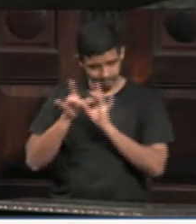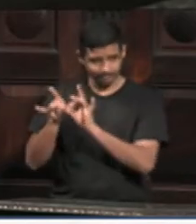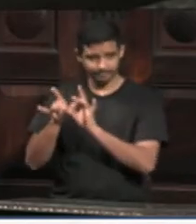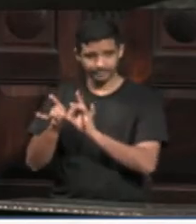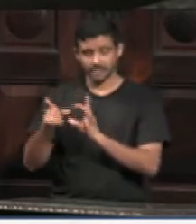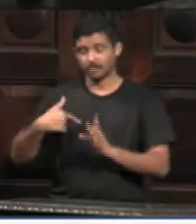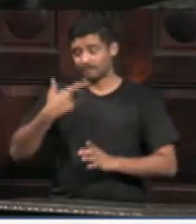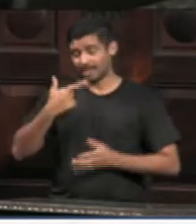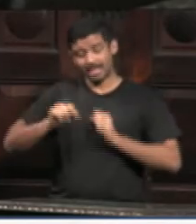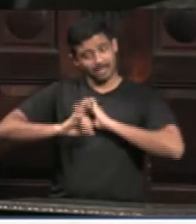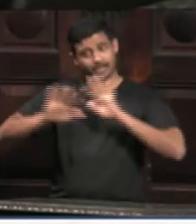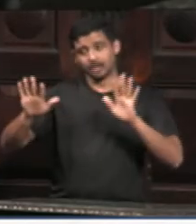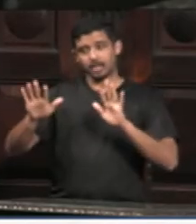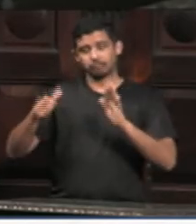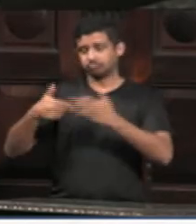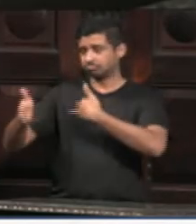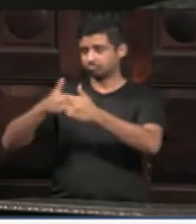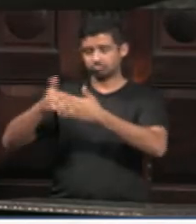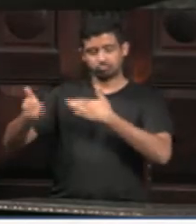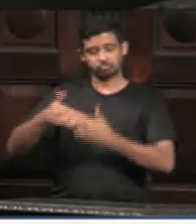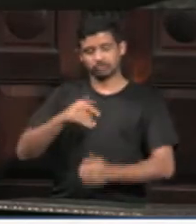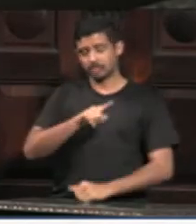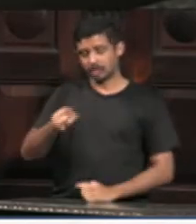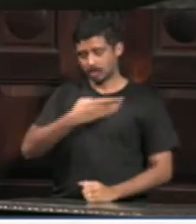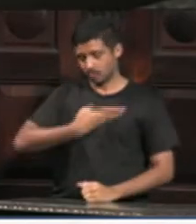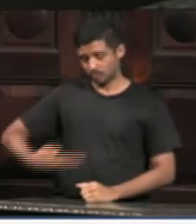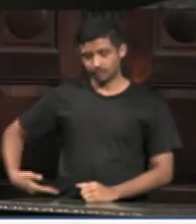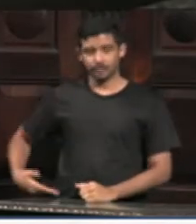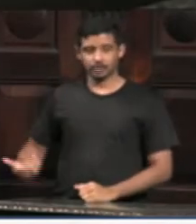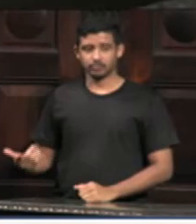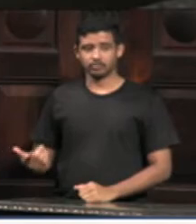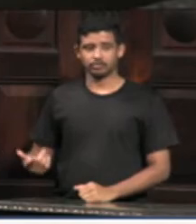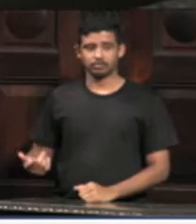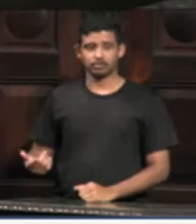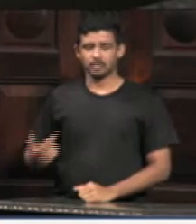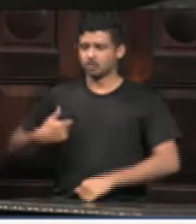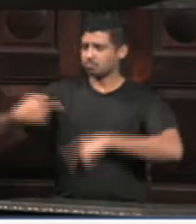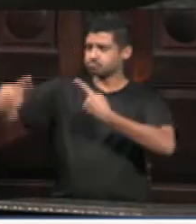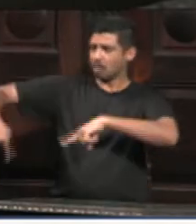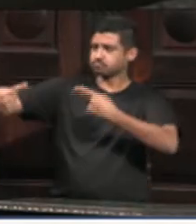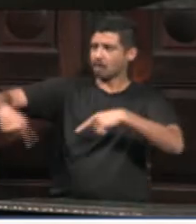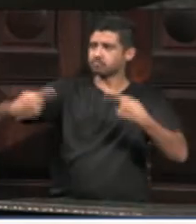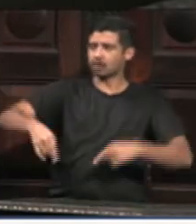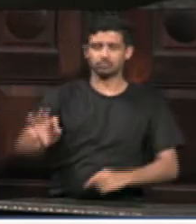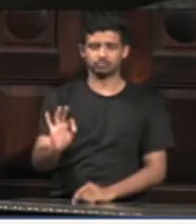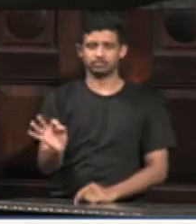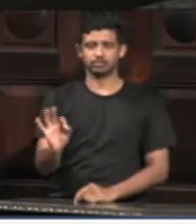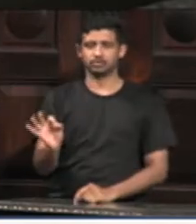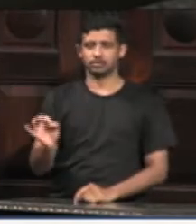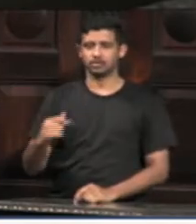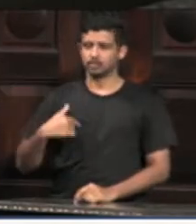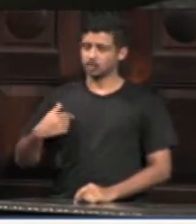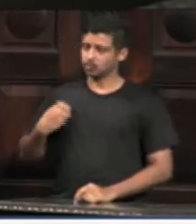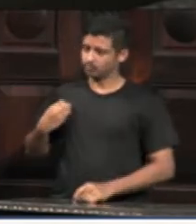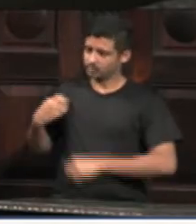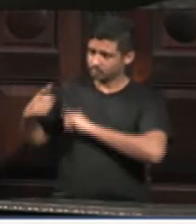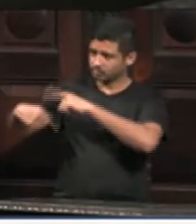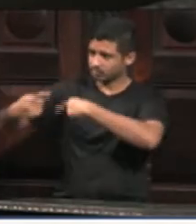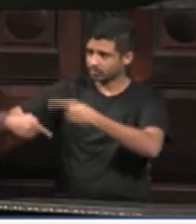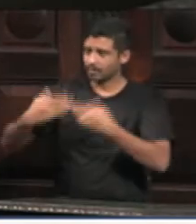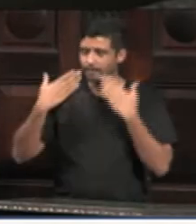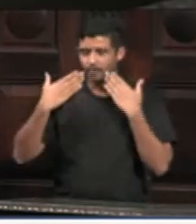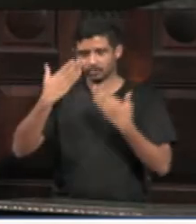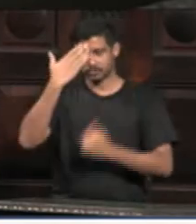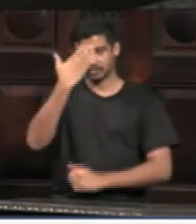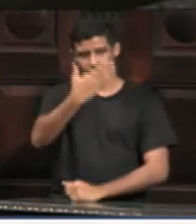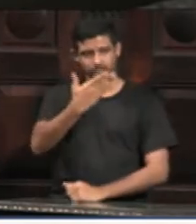aqui, independente de quem for o governador, eu vou levar ao escrutínio dos meus colegas a minha trajetória para ser analisada. Agradeço a Vossa Excelência